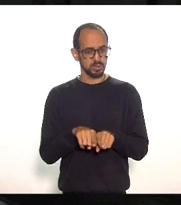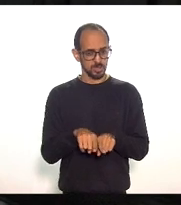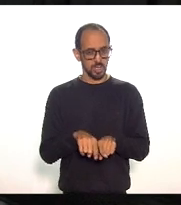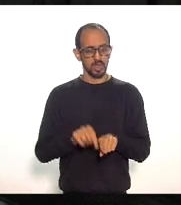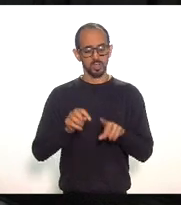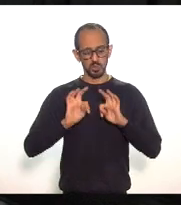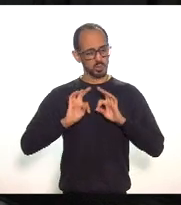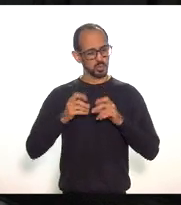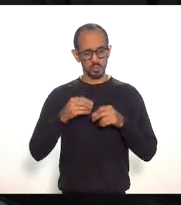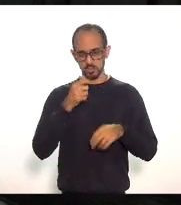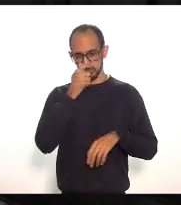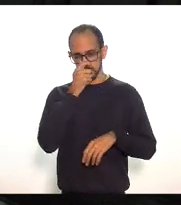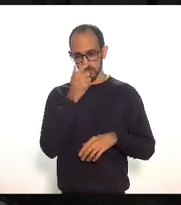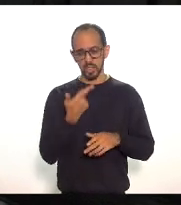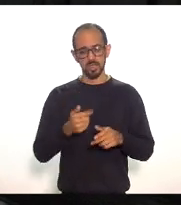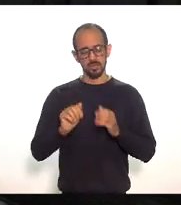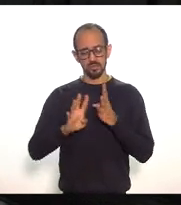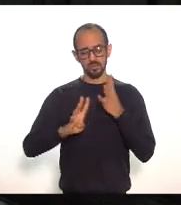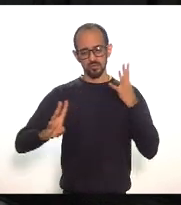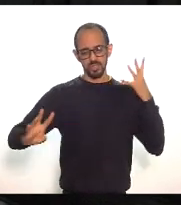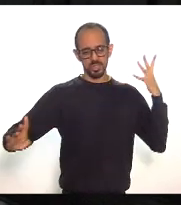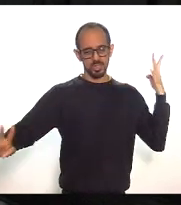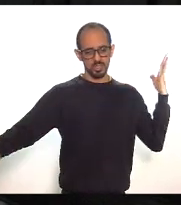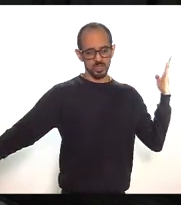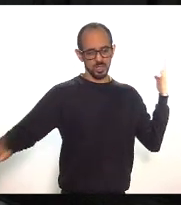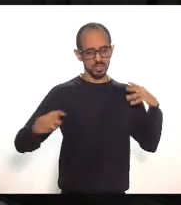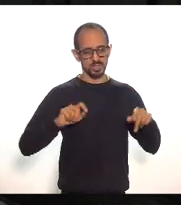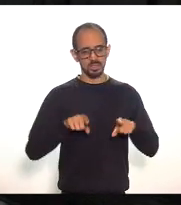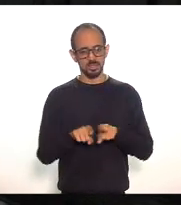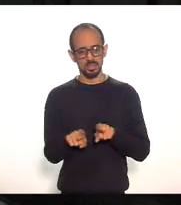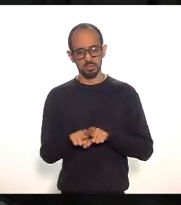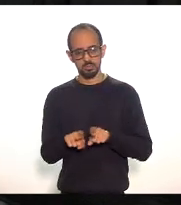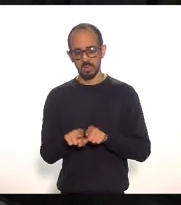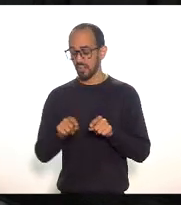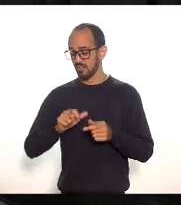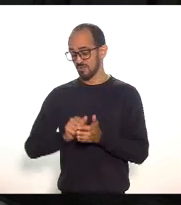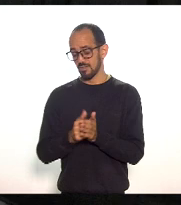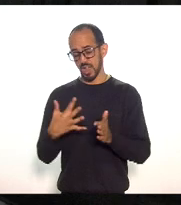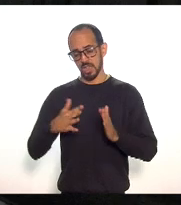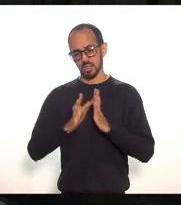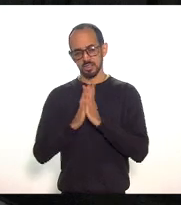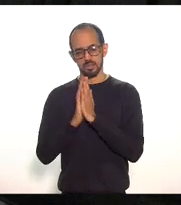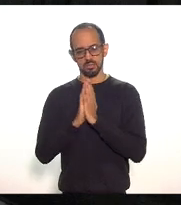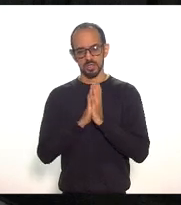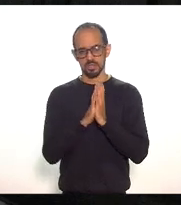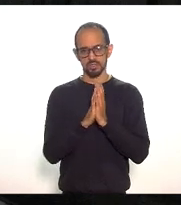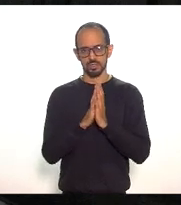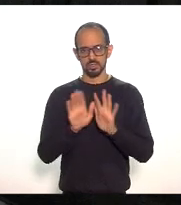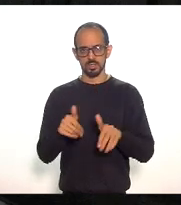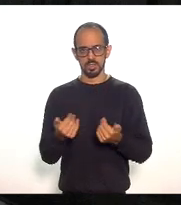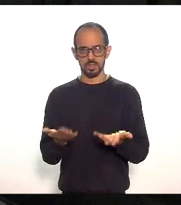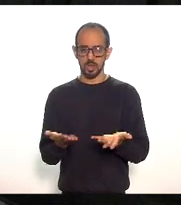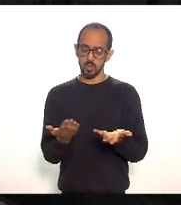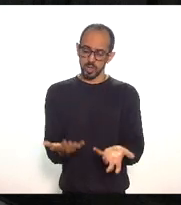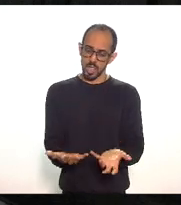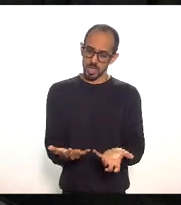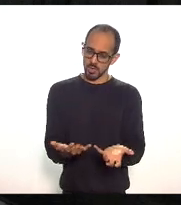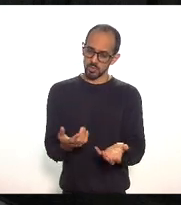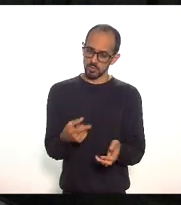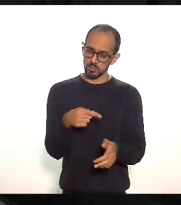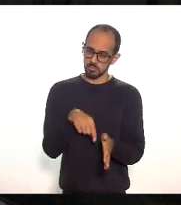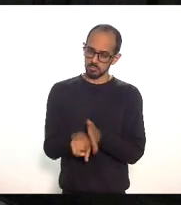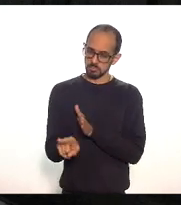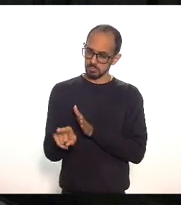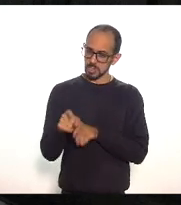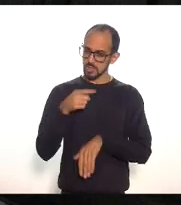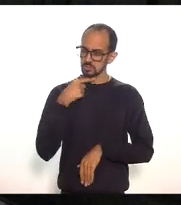bancos lotados, filas imensas, com imensas aglomerações. Aí eu quero deixar o meu questionamento se essa